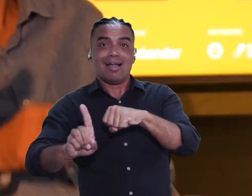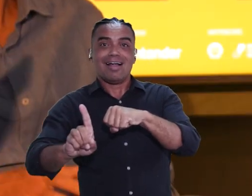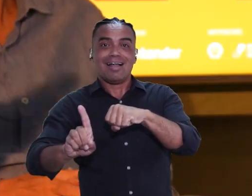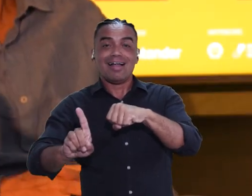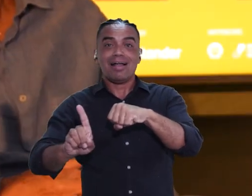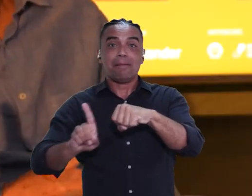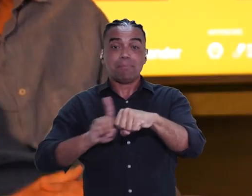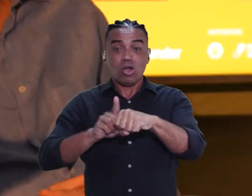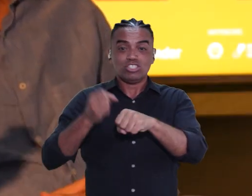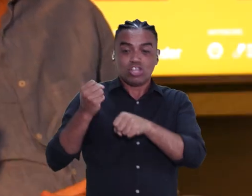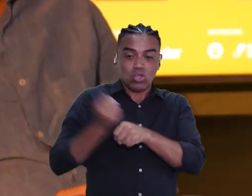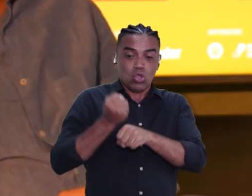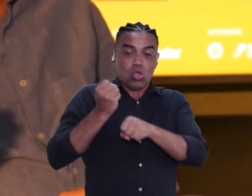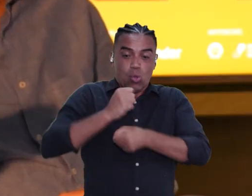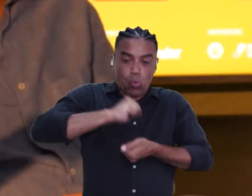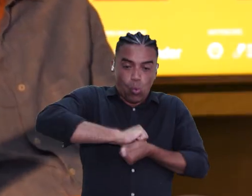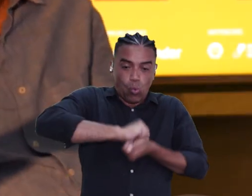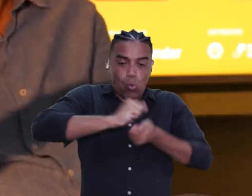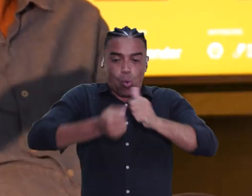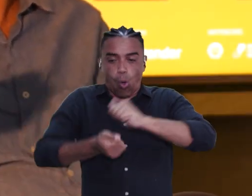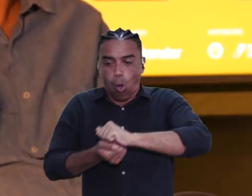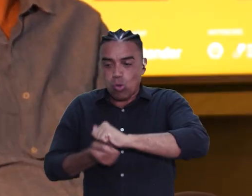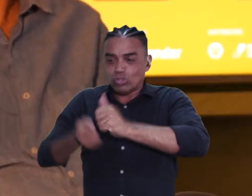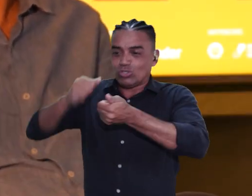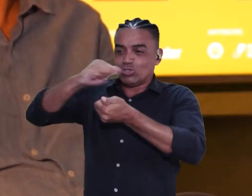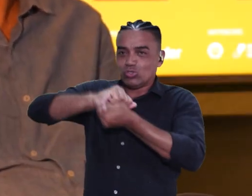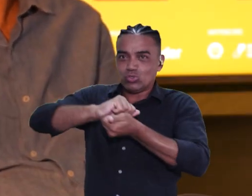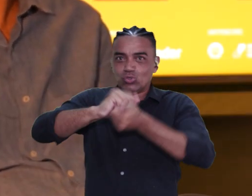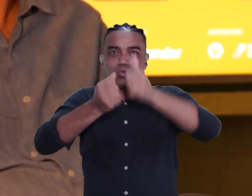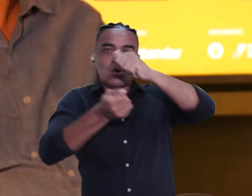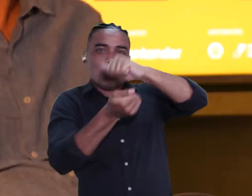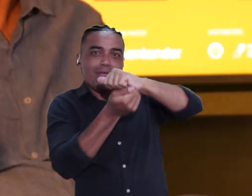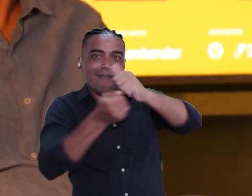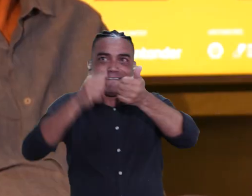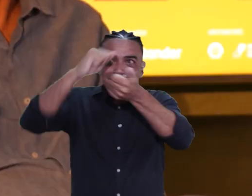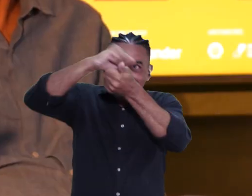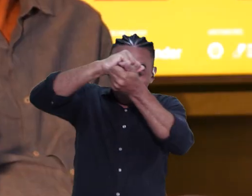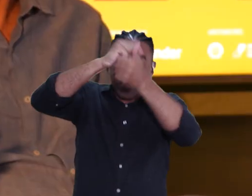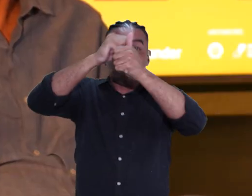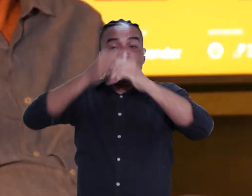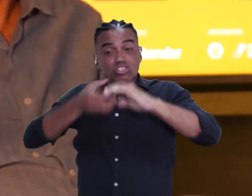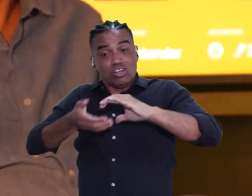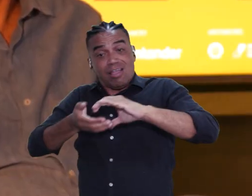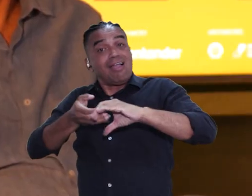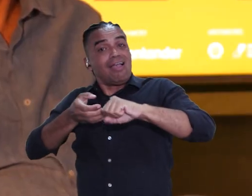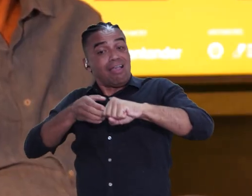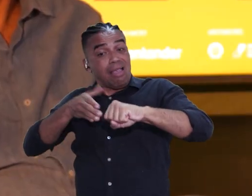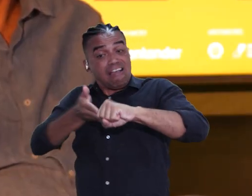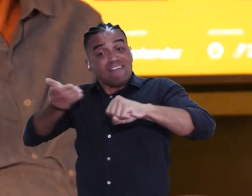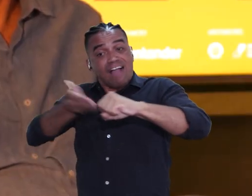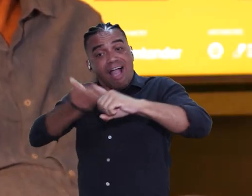também construir a sua fortaleza, construir um muro, cavar e fazer um túnel.